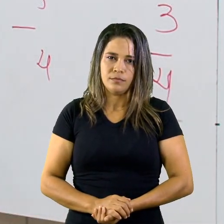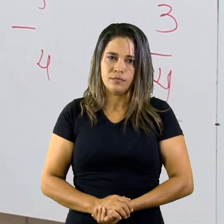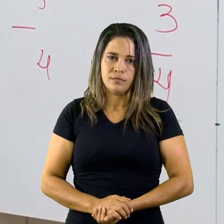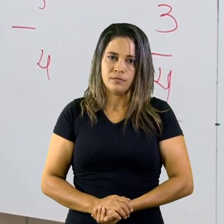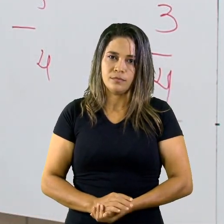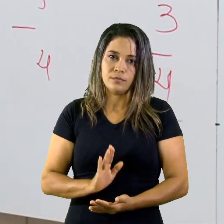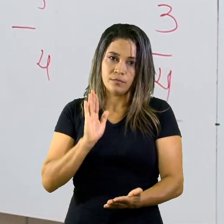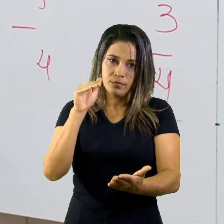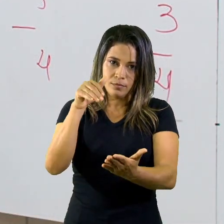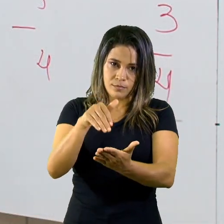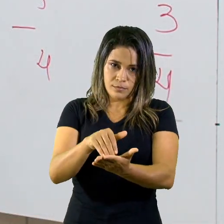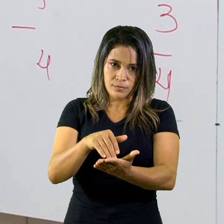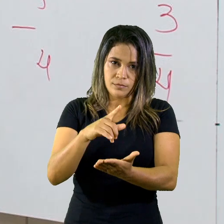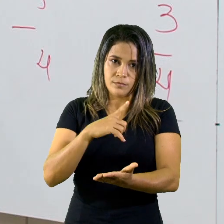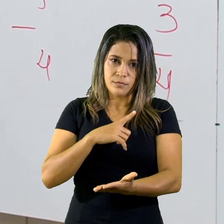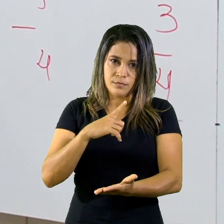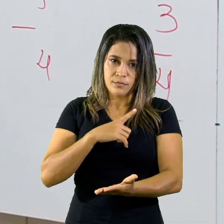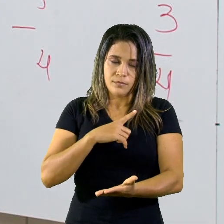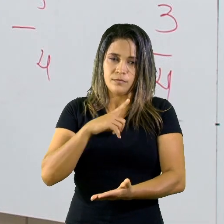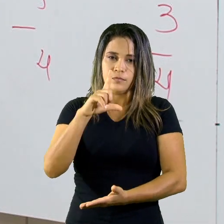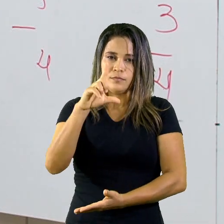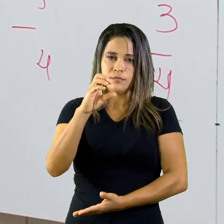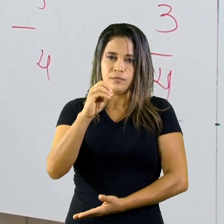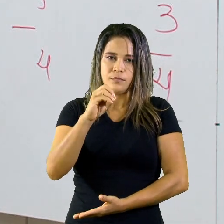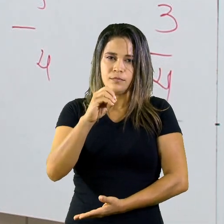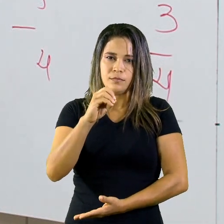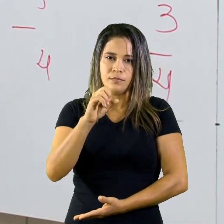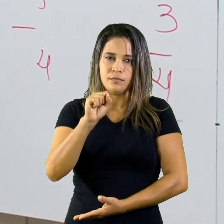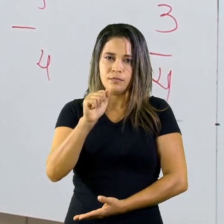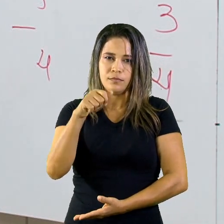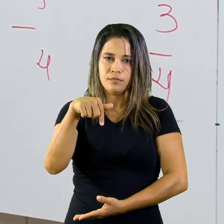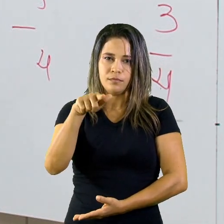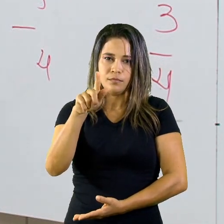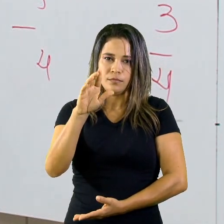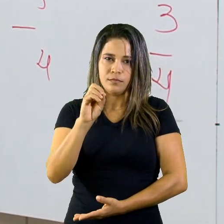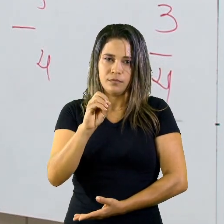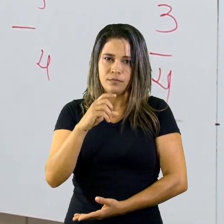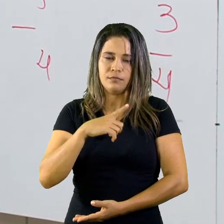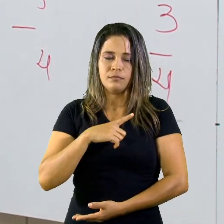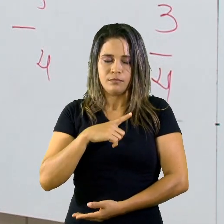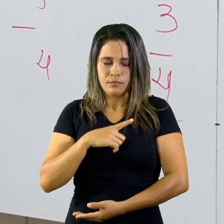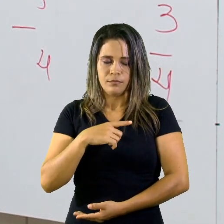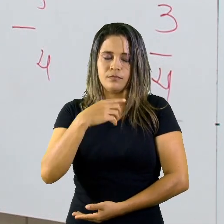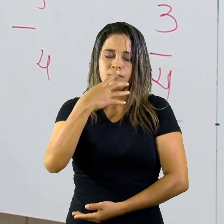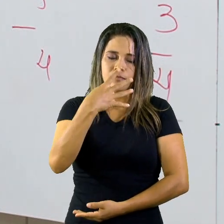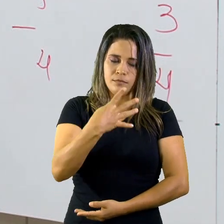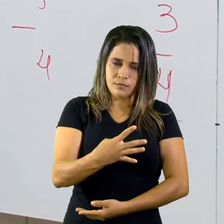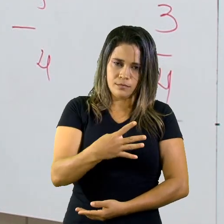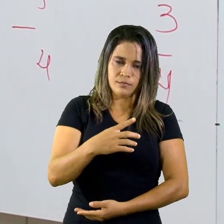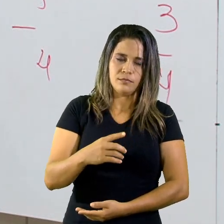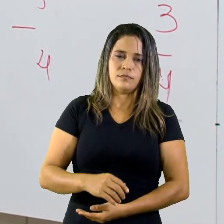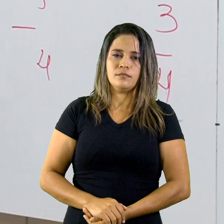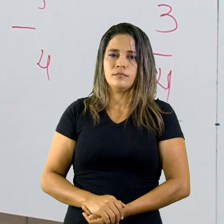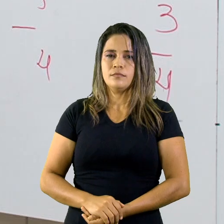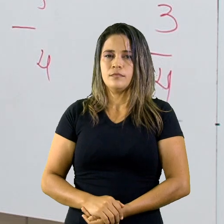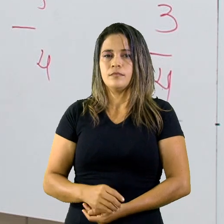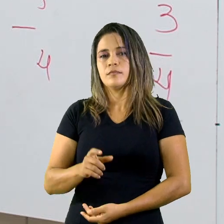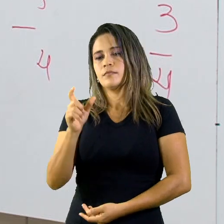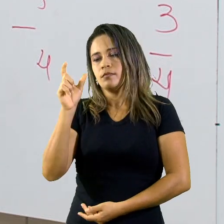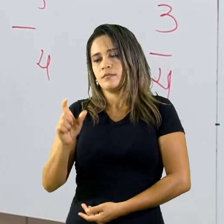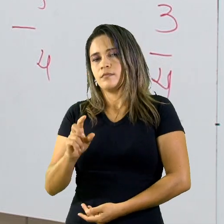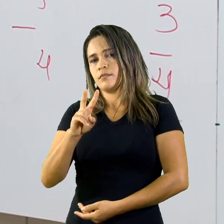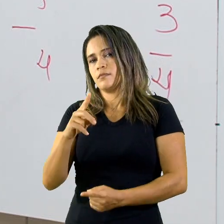Por último, nós temos o losango, que também possui 4 lados. E quantos